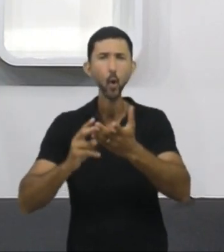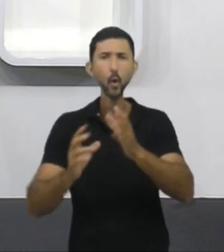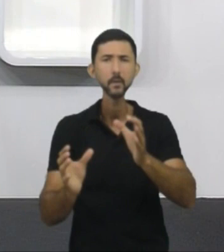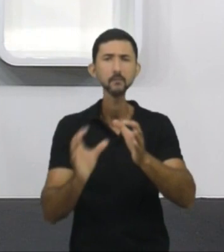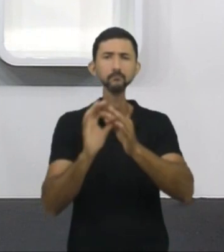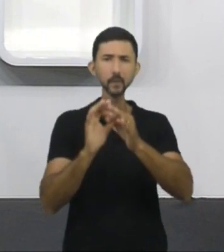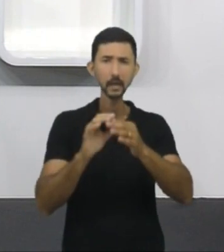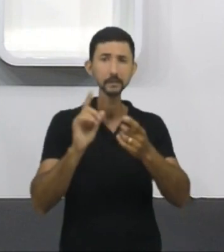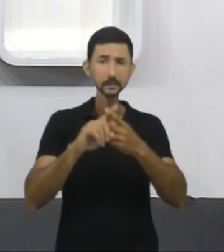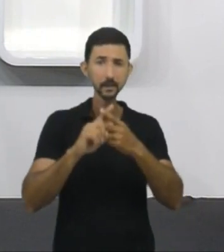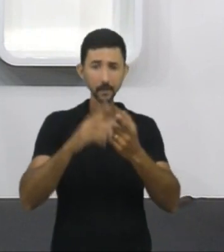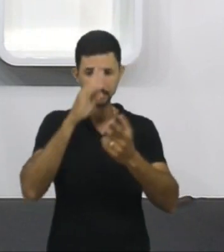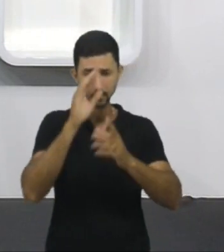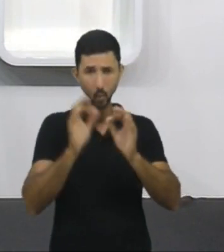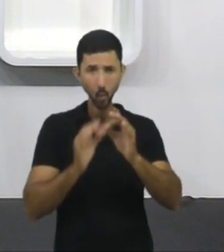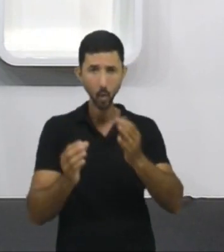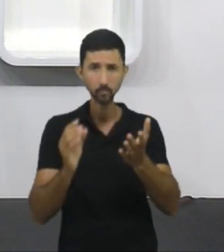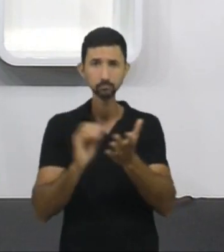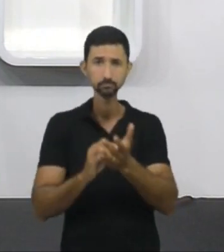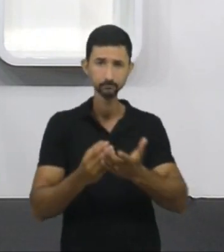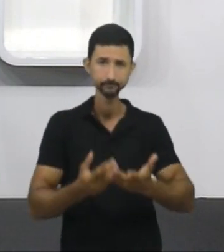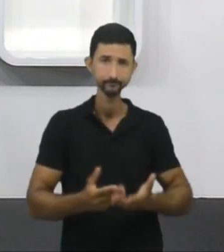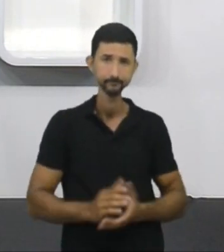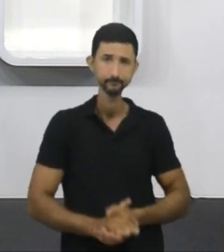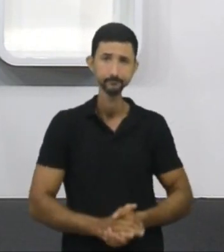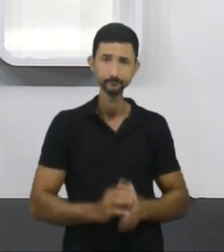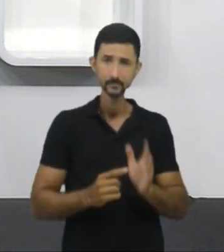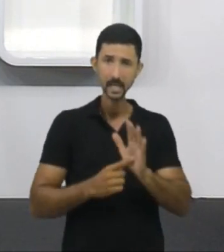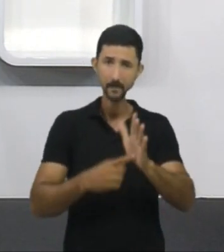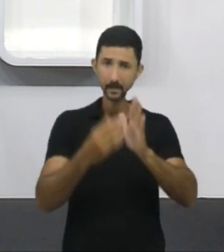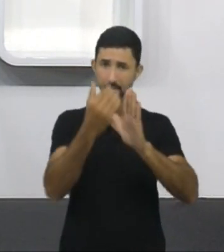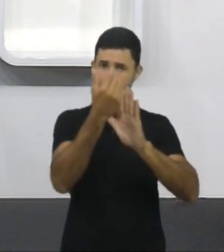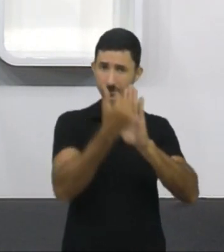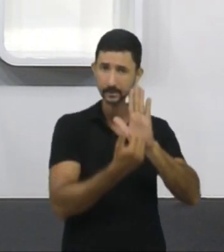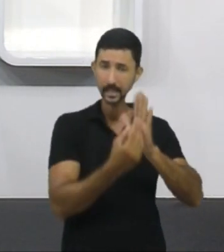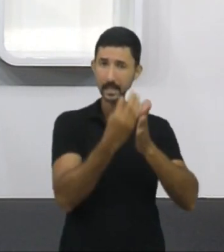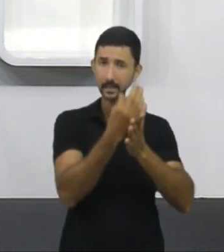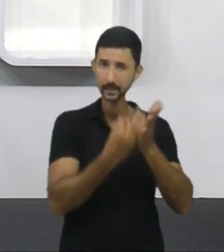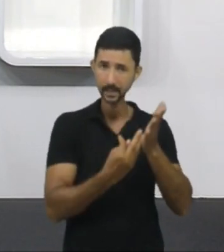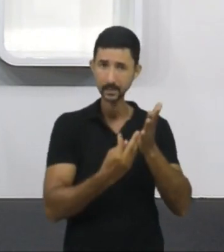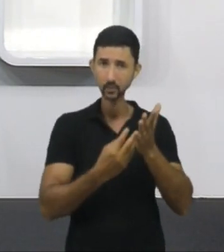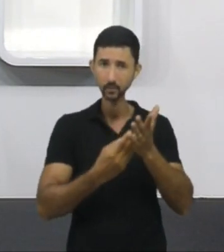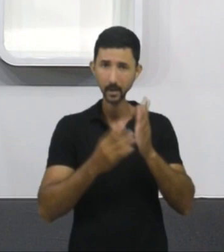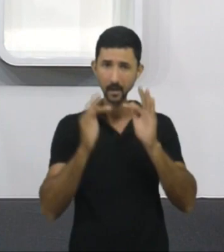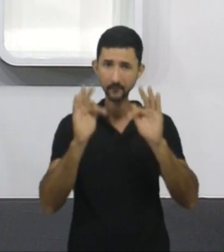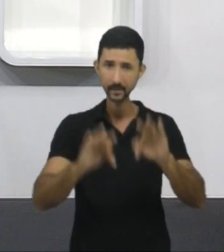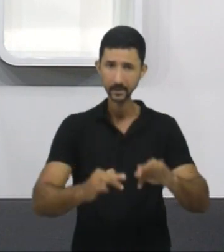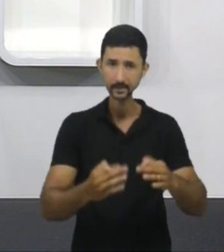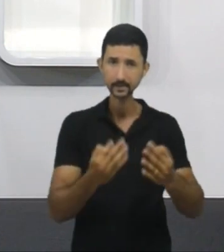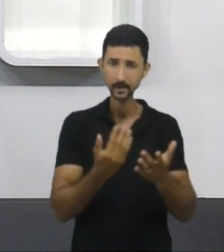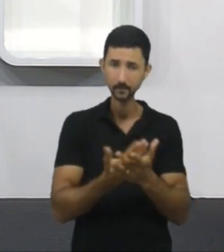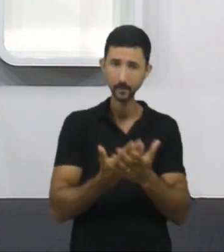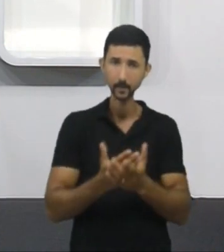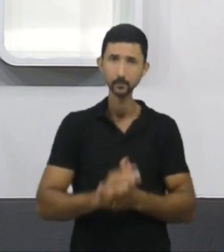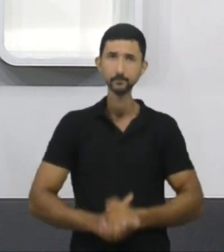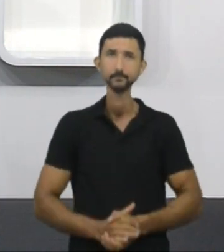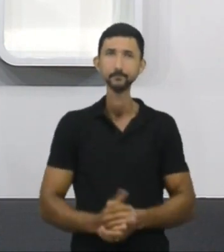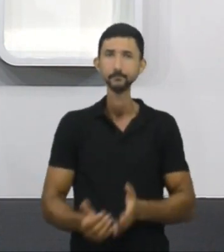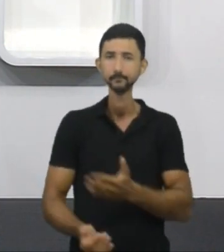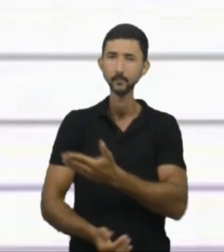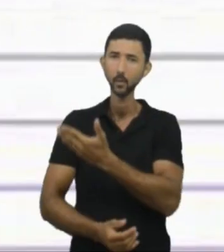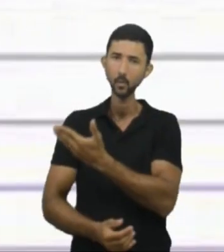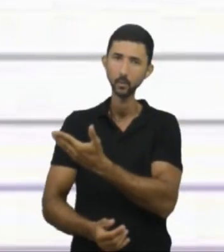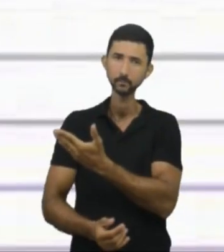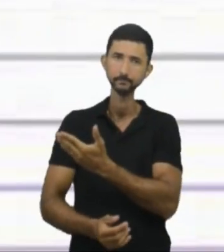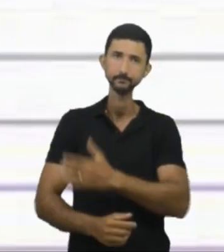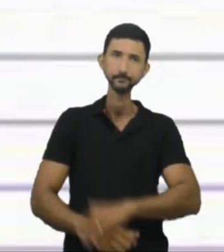conjunções e das funções que essas conjunções elas apresentam dentro do texto para nós finalizarmos esse primeiro momento. Acompanhe aí na